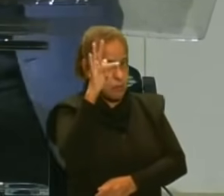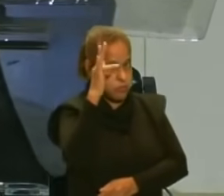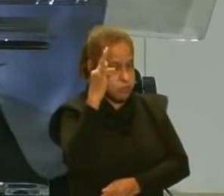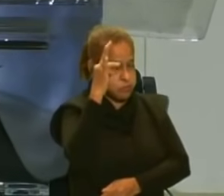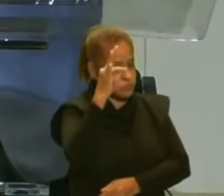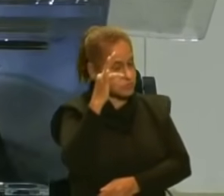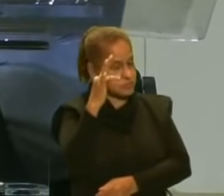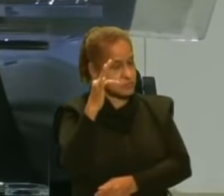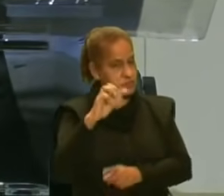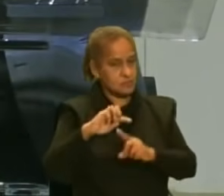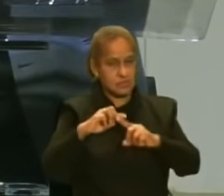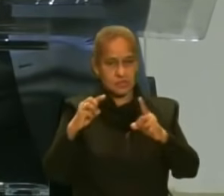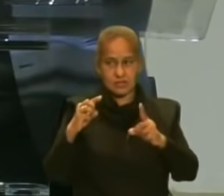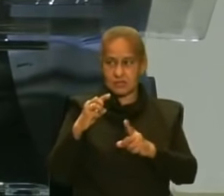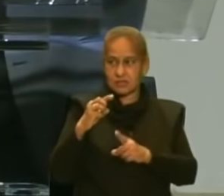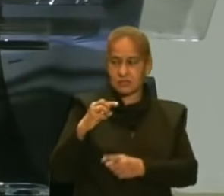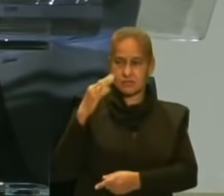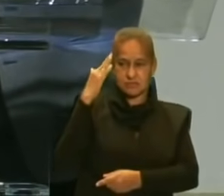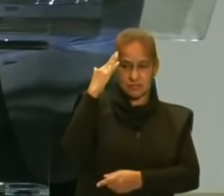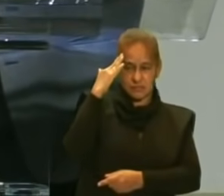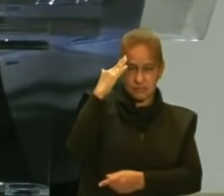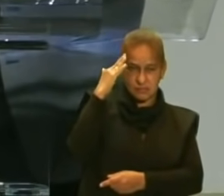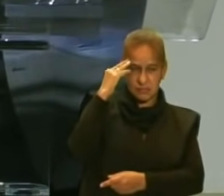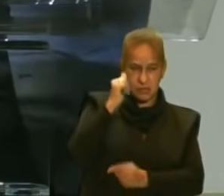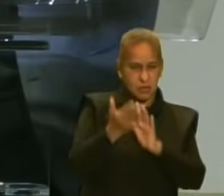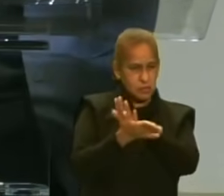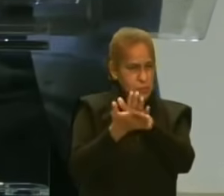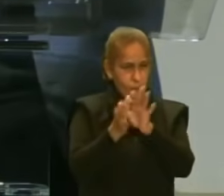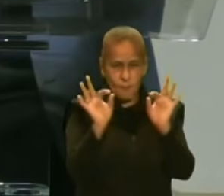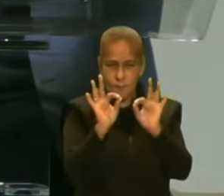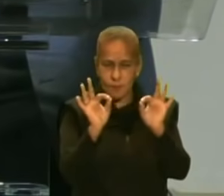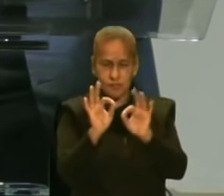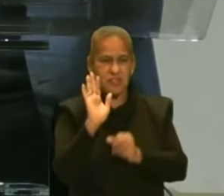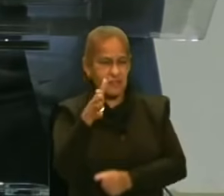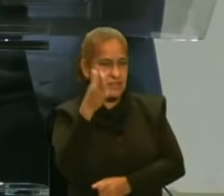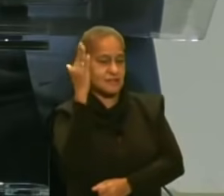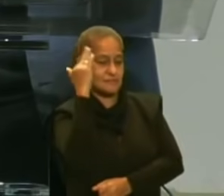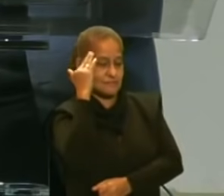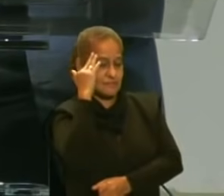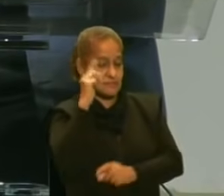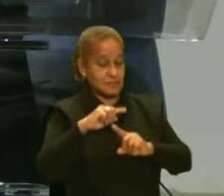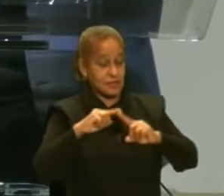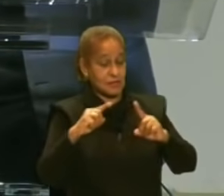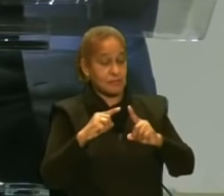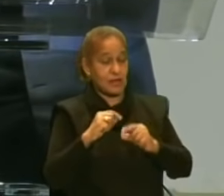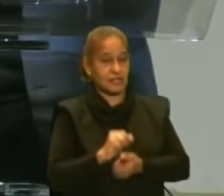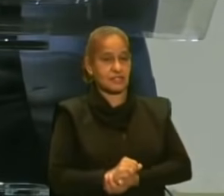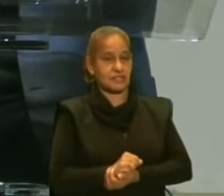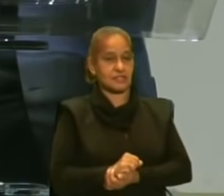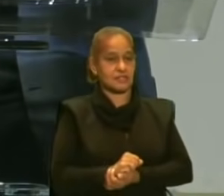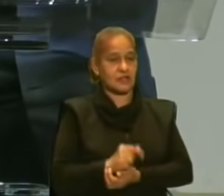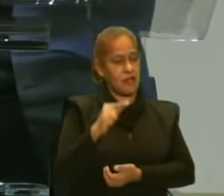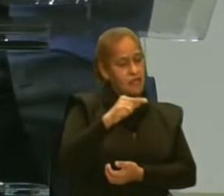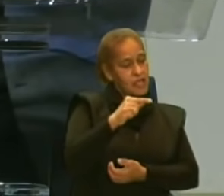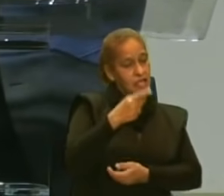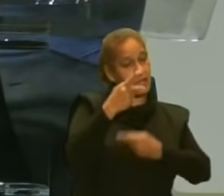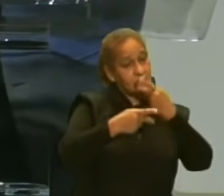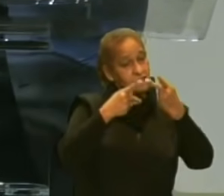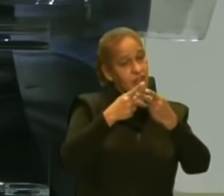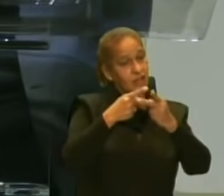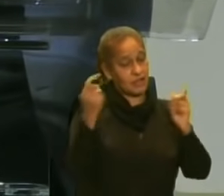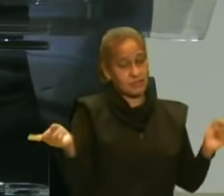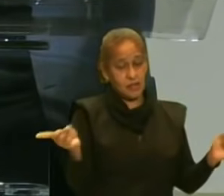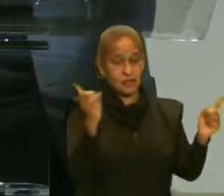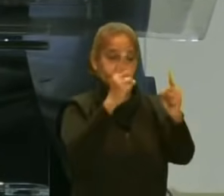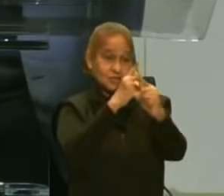E estão dizendo, não, agora nós sabemos, não precisamos de mais nada, nós já sabemos. E aí eles vão dizer aqui, trocaram a grandeza do